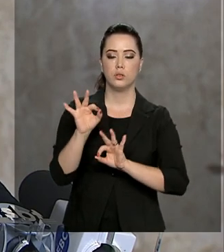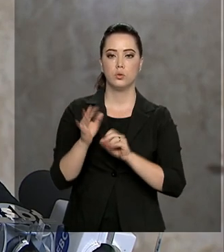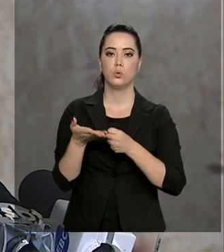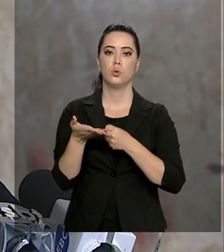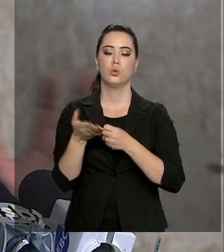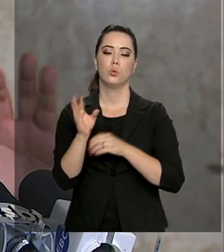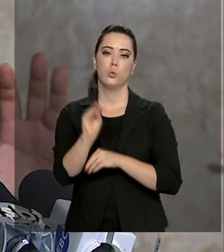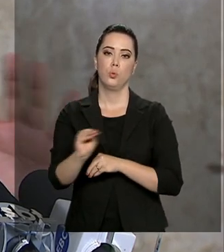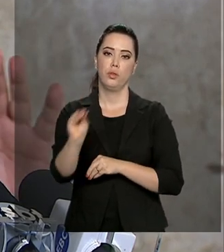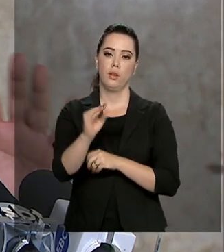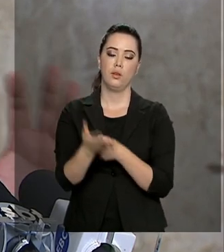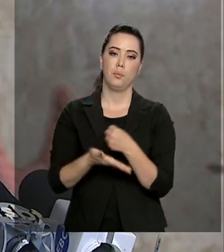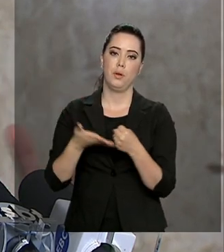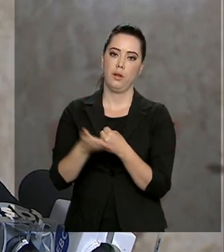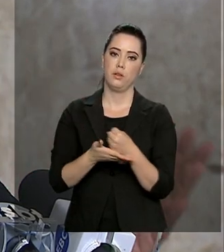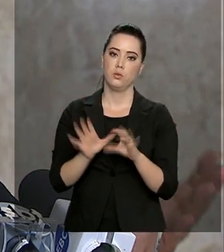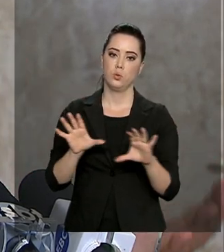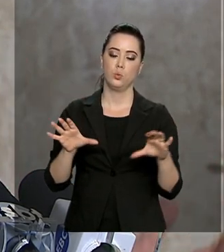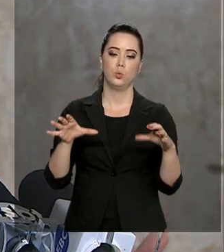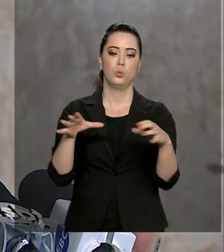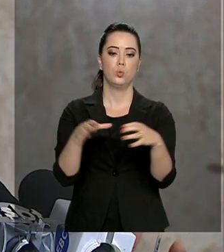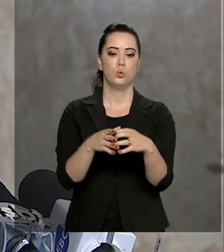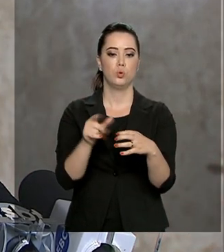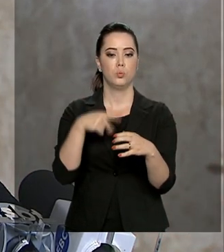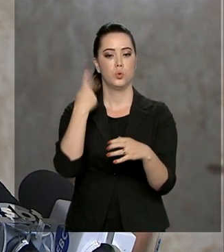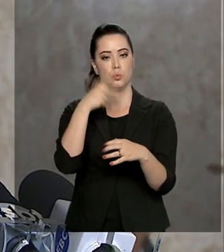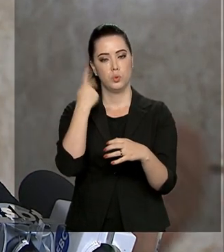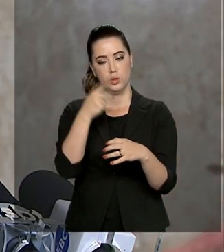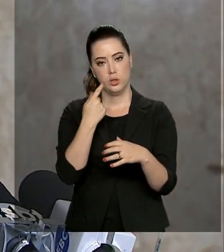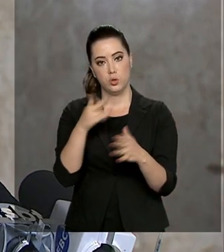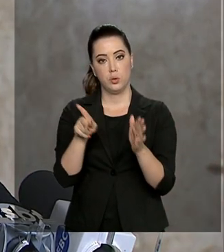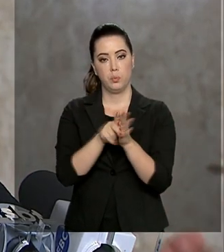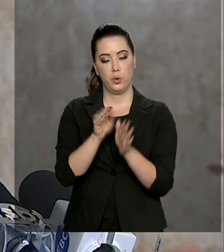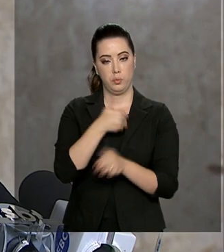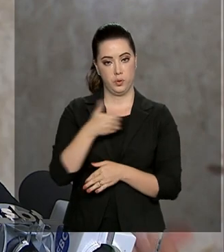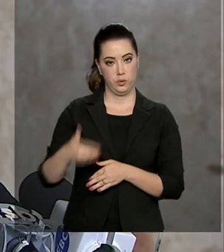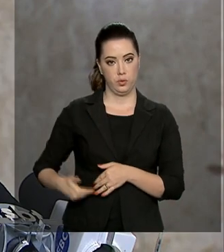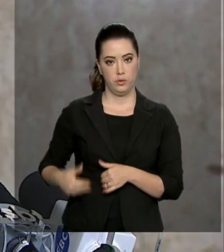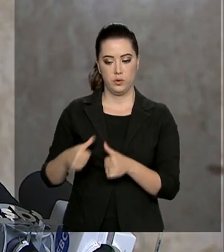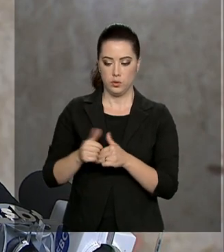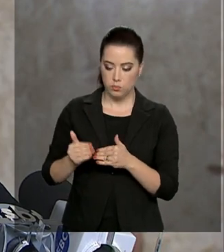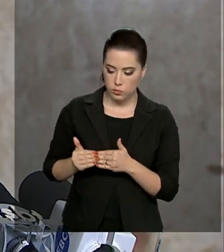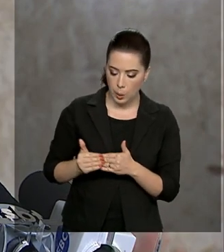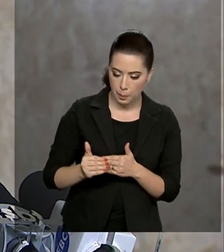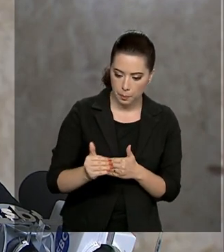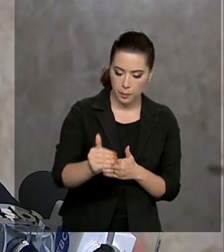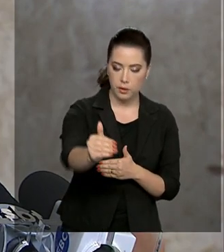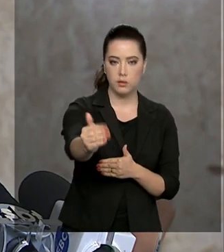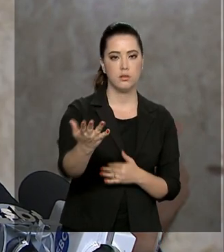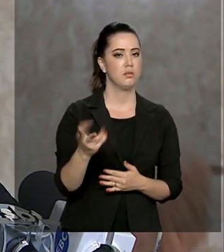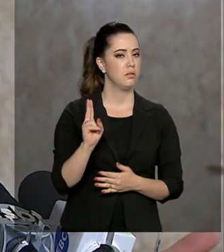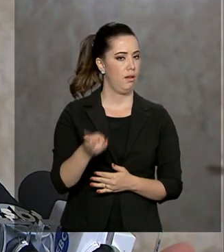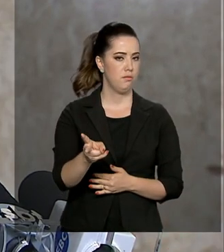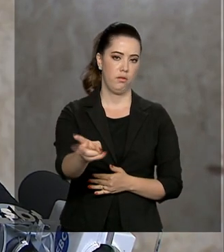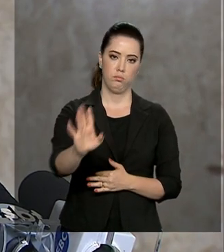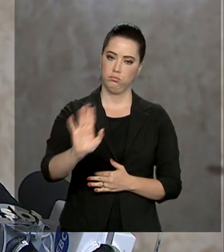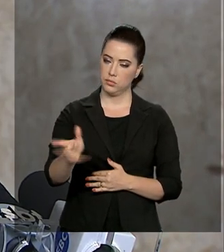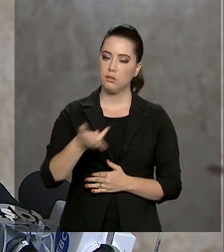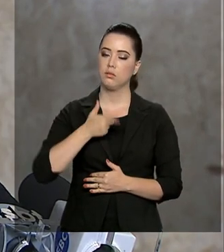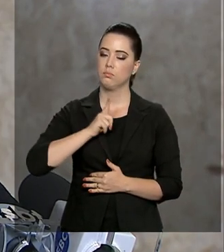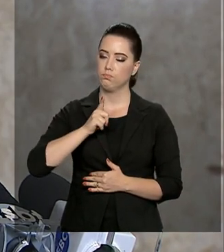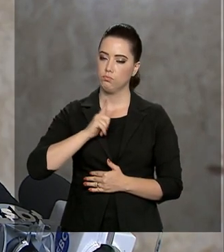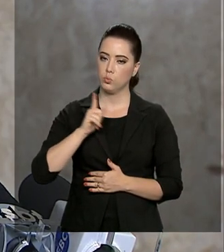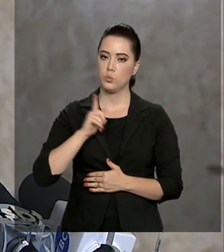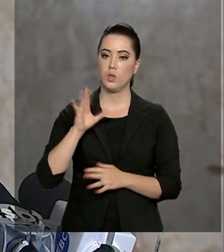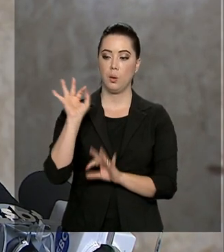primária. Ela é um todo, ela um conjunto de políticas de Estado que vieram para ficar, que vão perdurar no tempo para